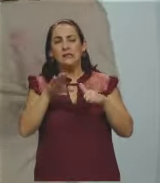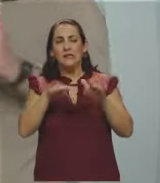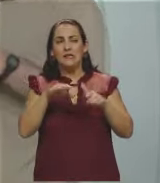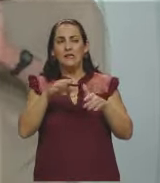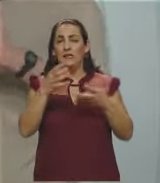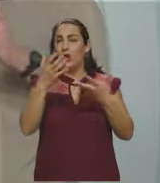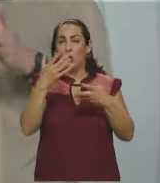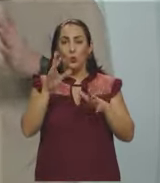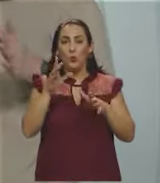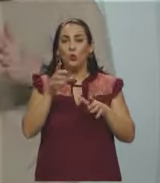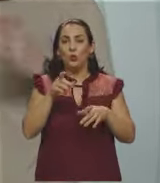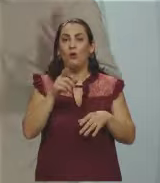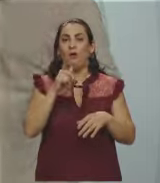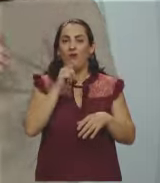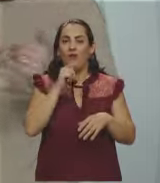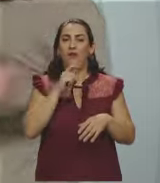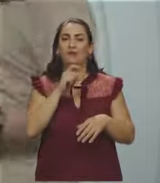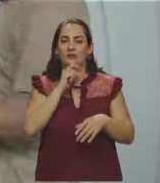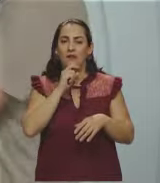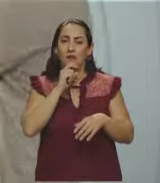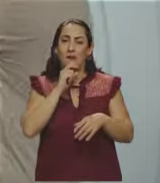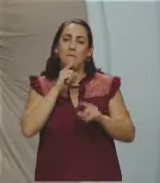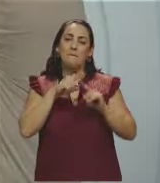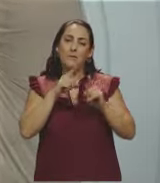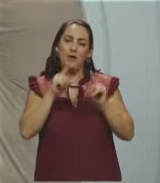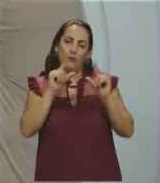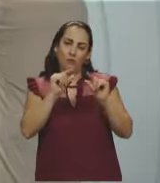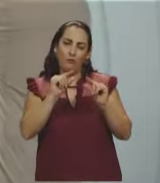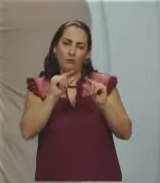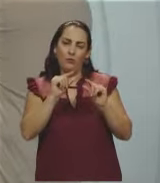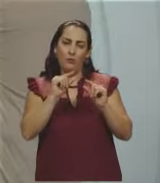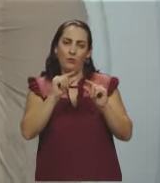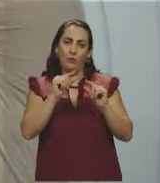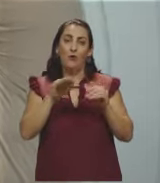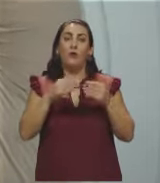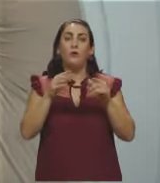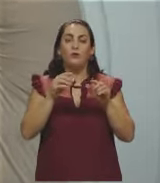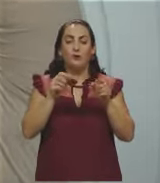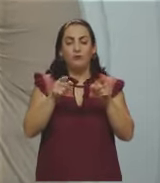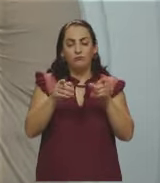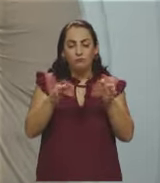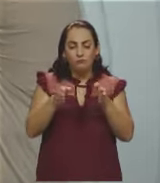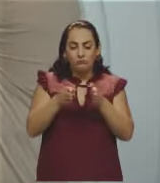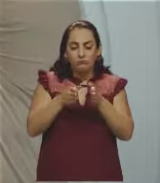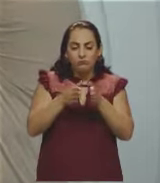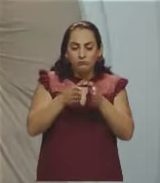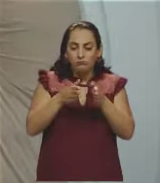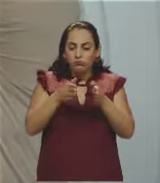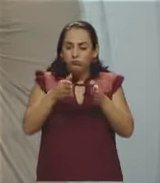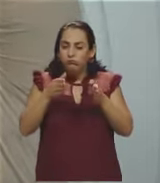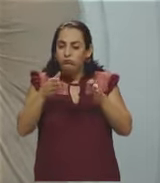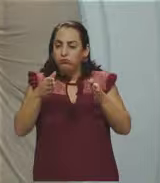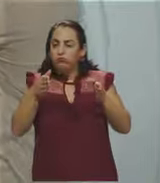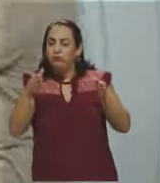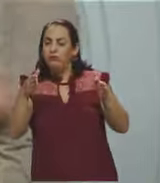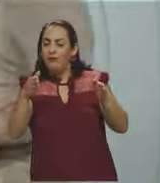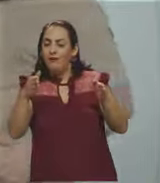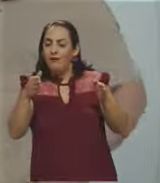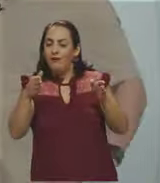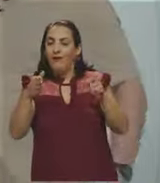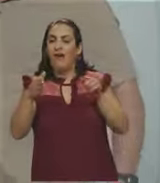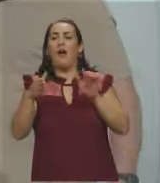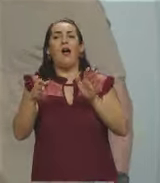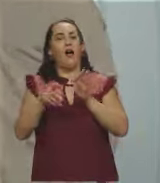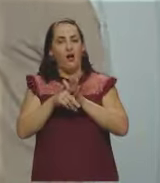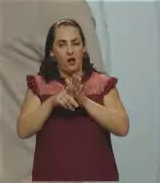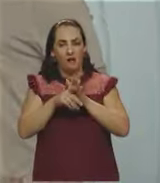gelada, mas eu quero uma água um pouco menos quente, o que eu faço? Eu alongo a minha resistência. Alongo ela, então vou diminuir